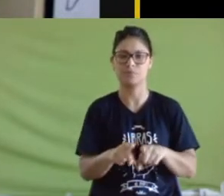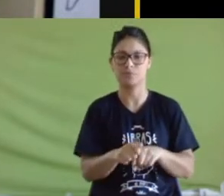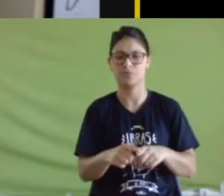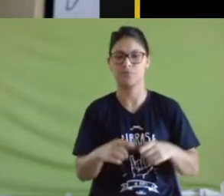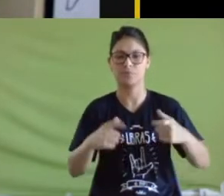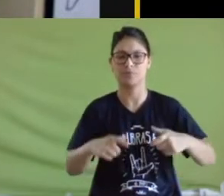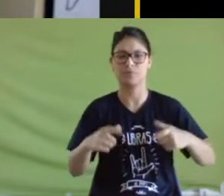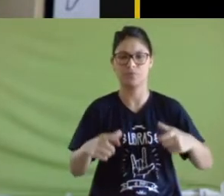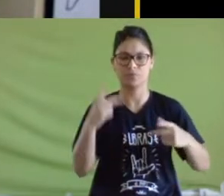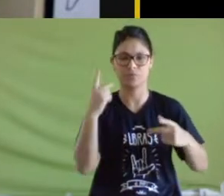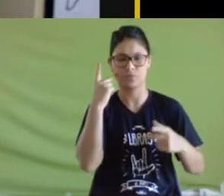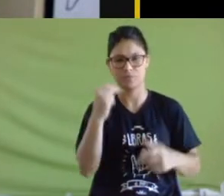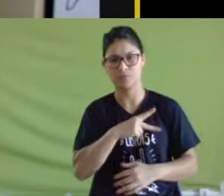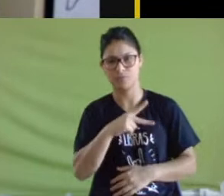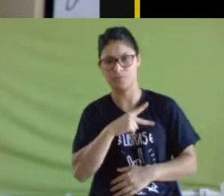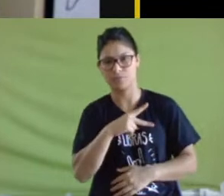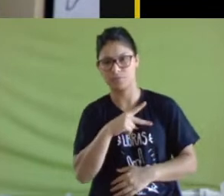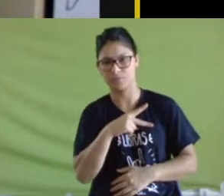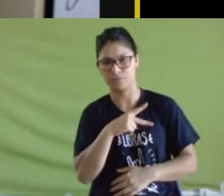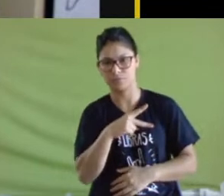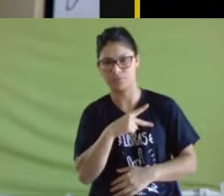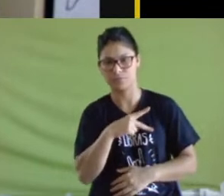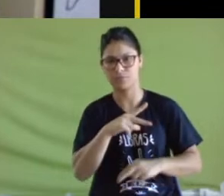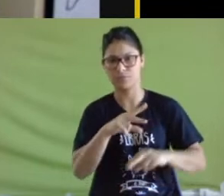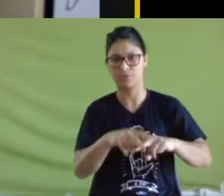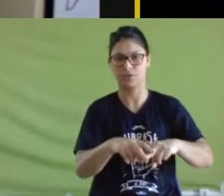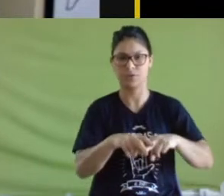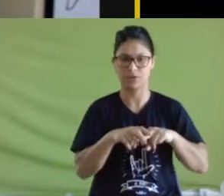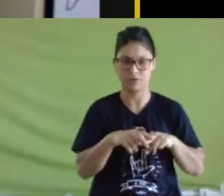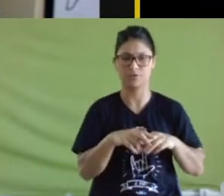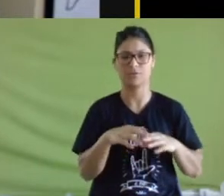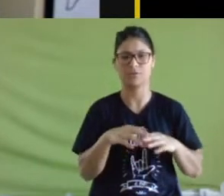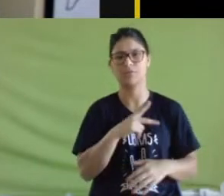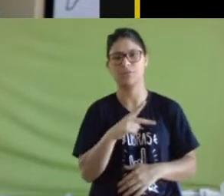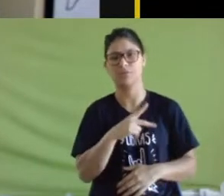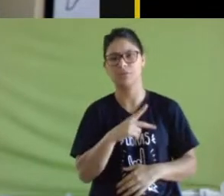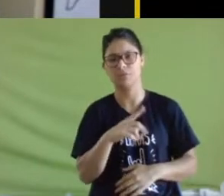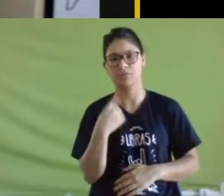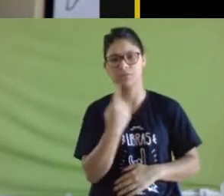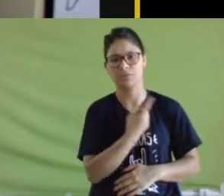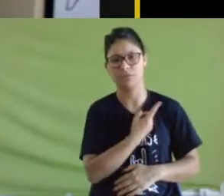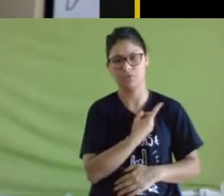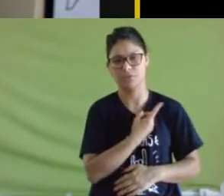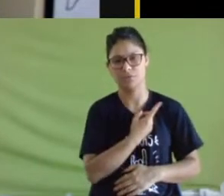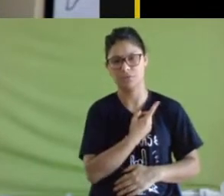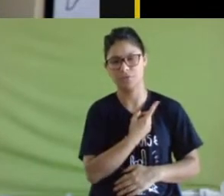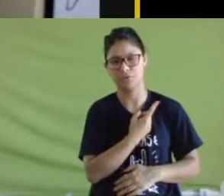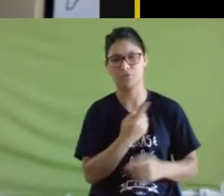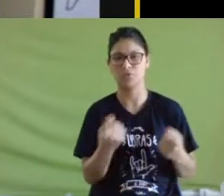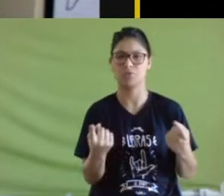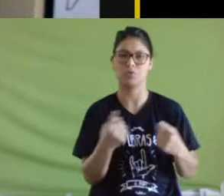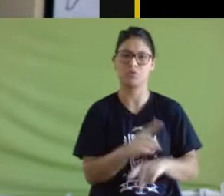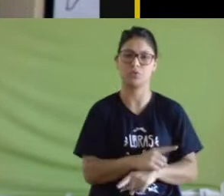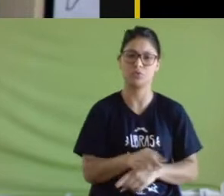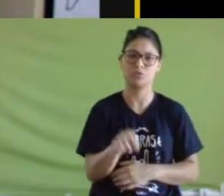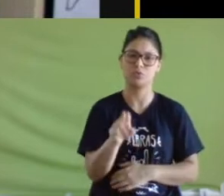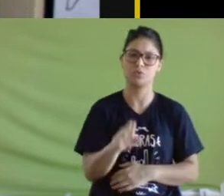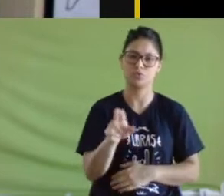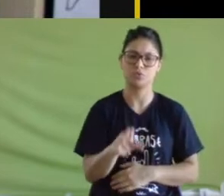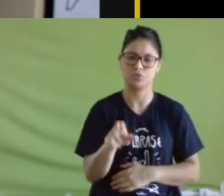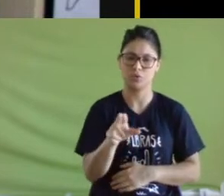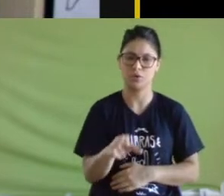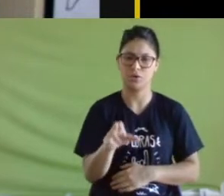comuns particulares da causa particular que a gente vai compor ao usar os lugares